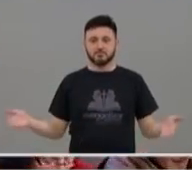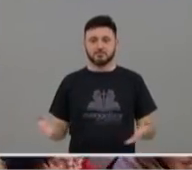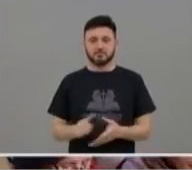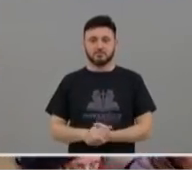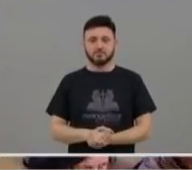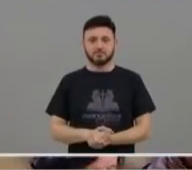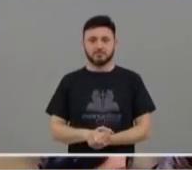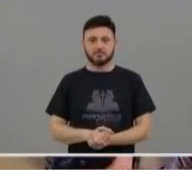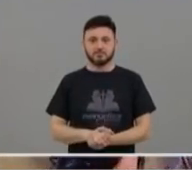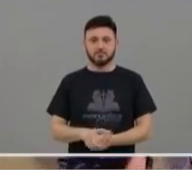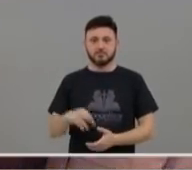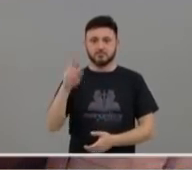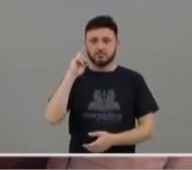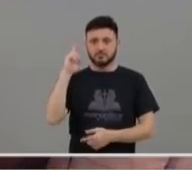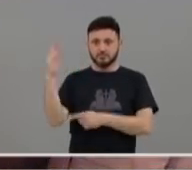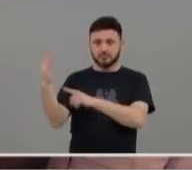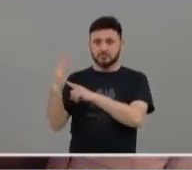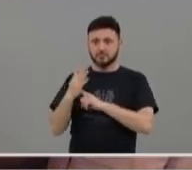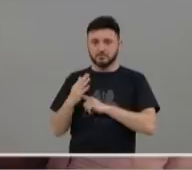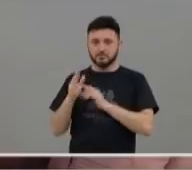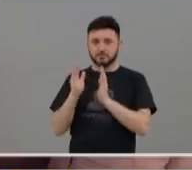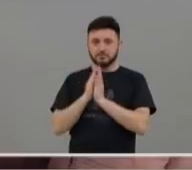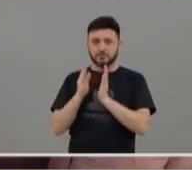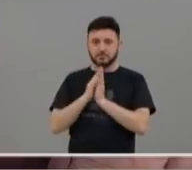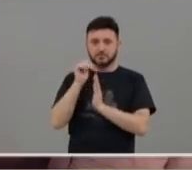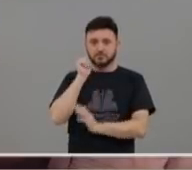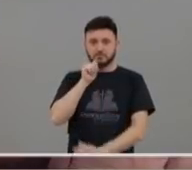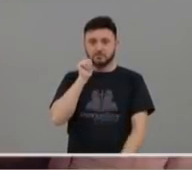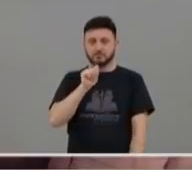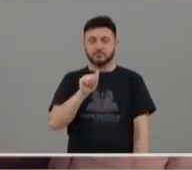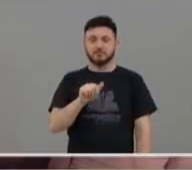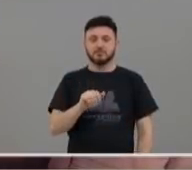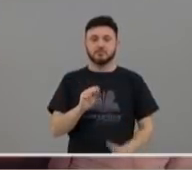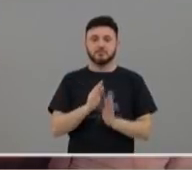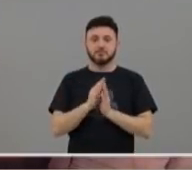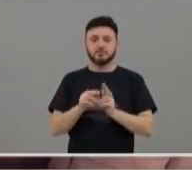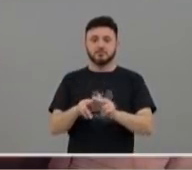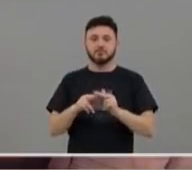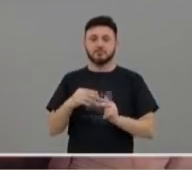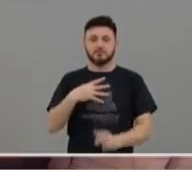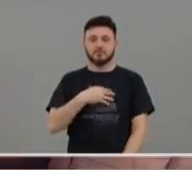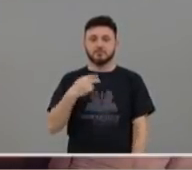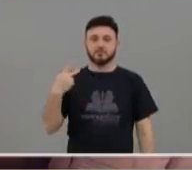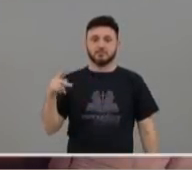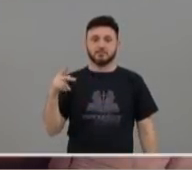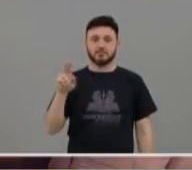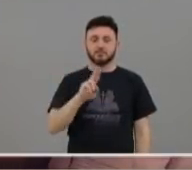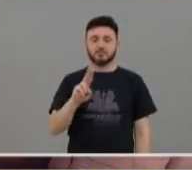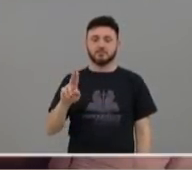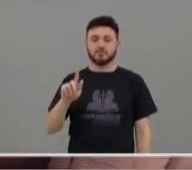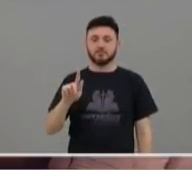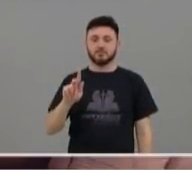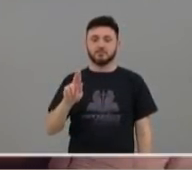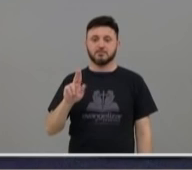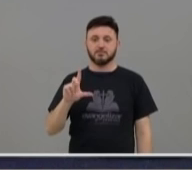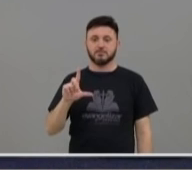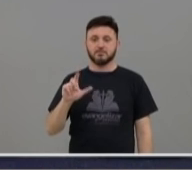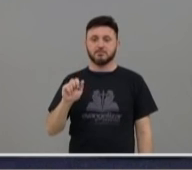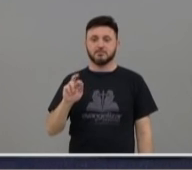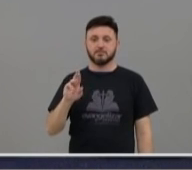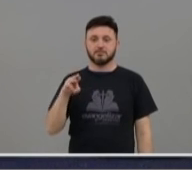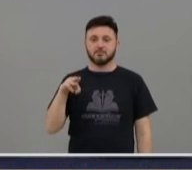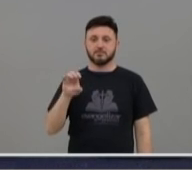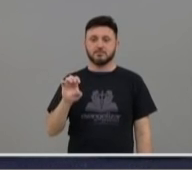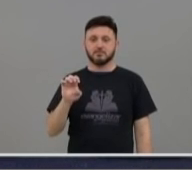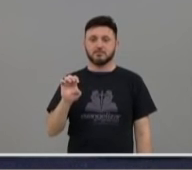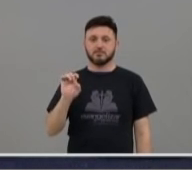Senhor me mostra uma mulher que reza aqui pelo Guilherme. Só coloque esse filho diante do coração misericordioso do Senhor.